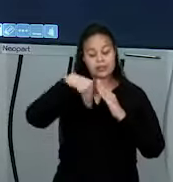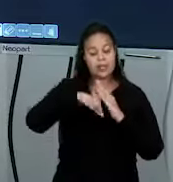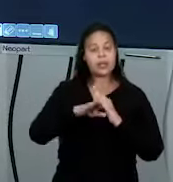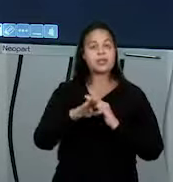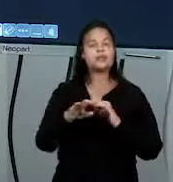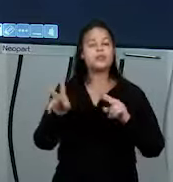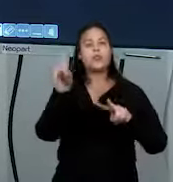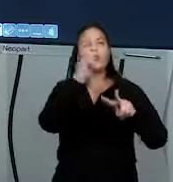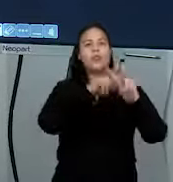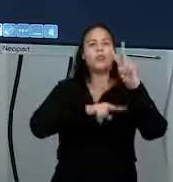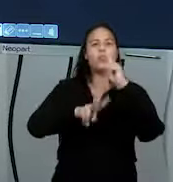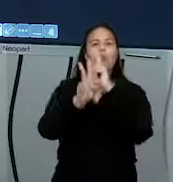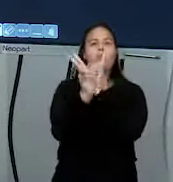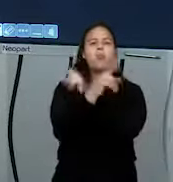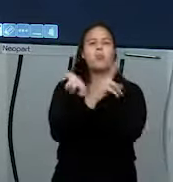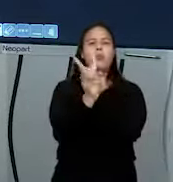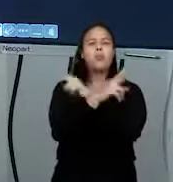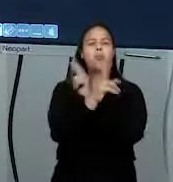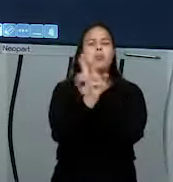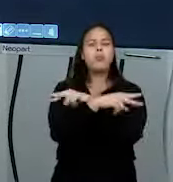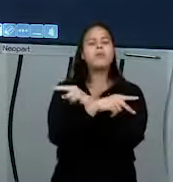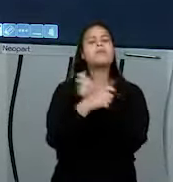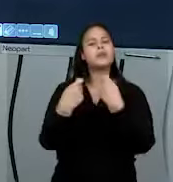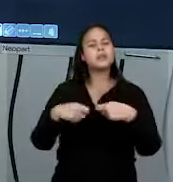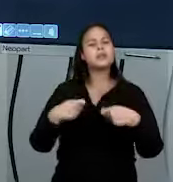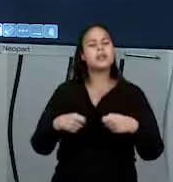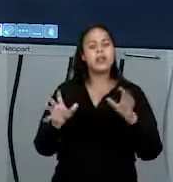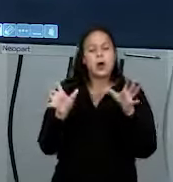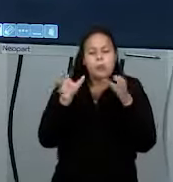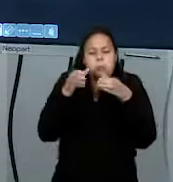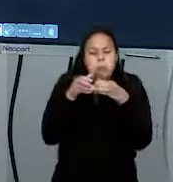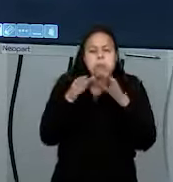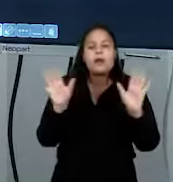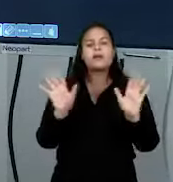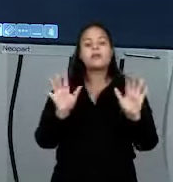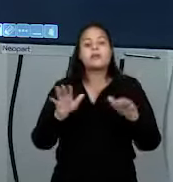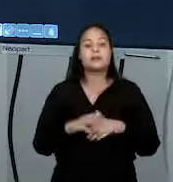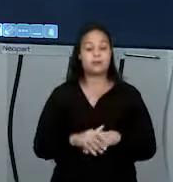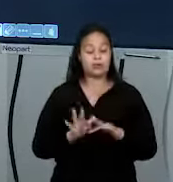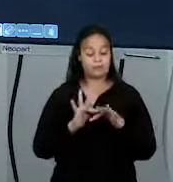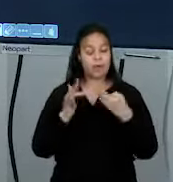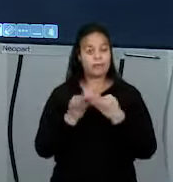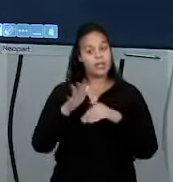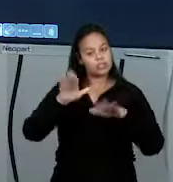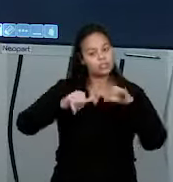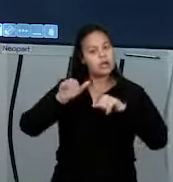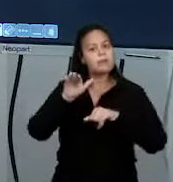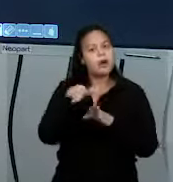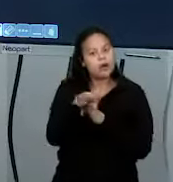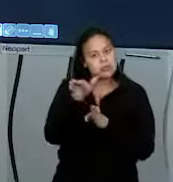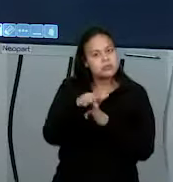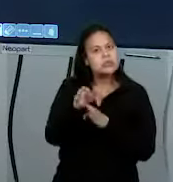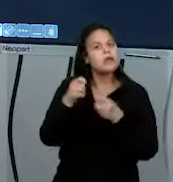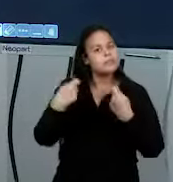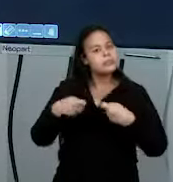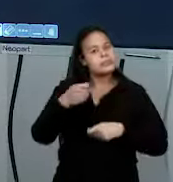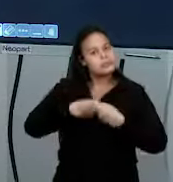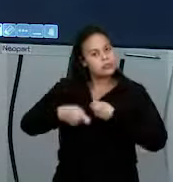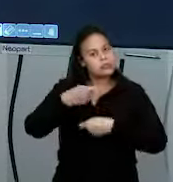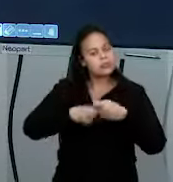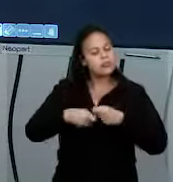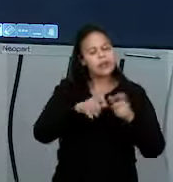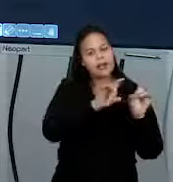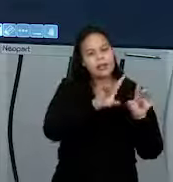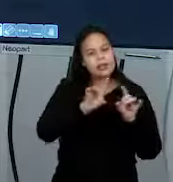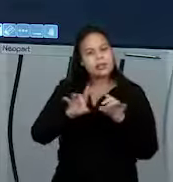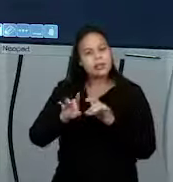ventilar, não faça da sua casa uma estufa. Envolva toda a família na economia, né? Um pouquinho de cada um vai